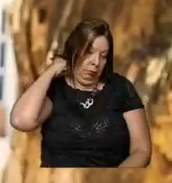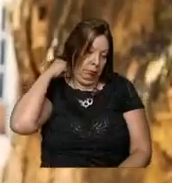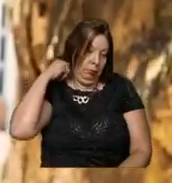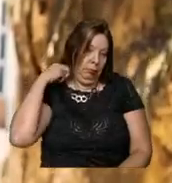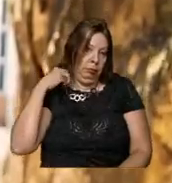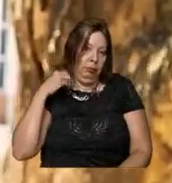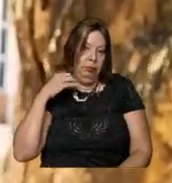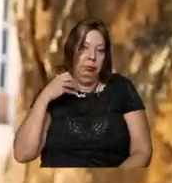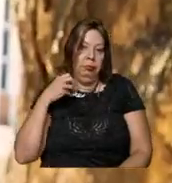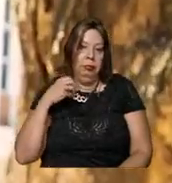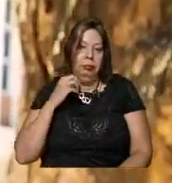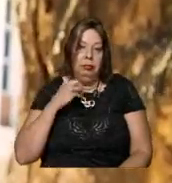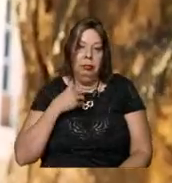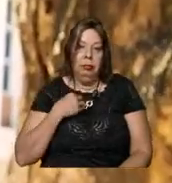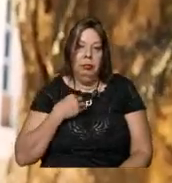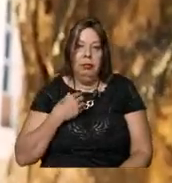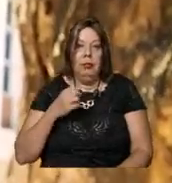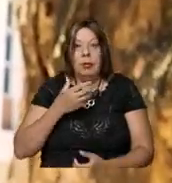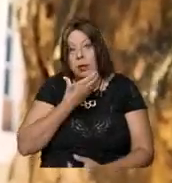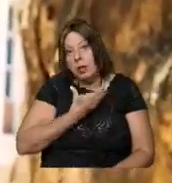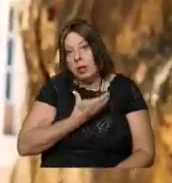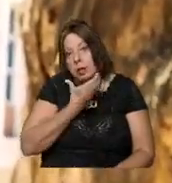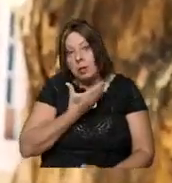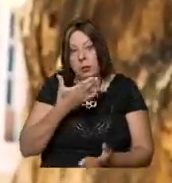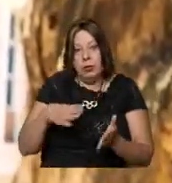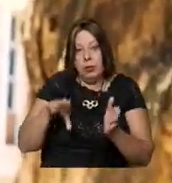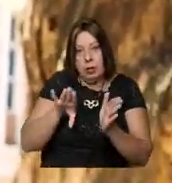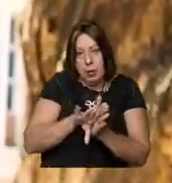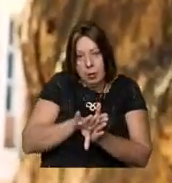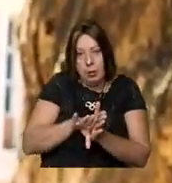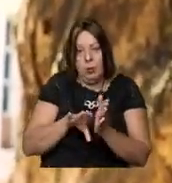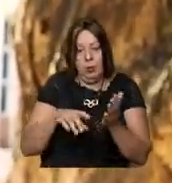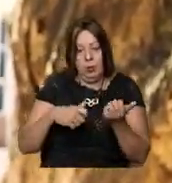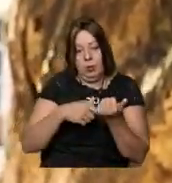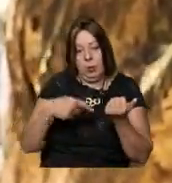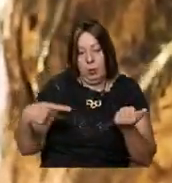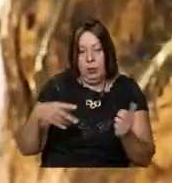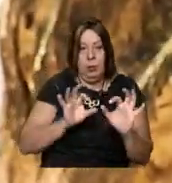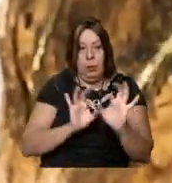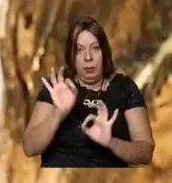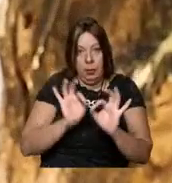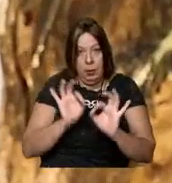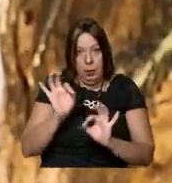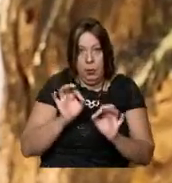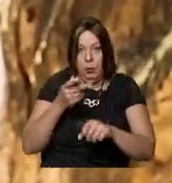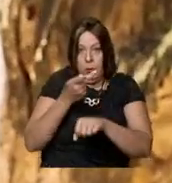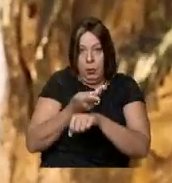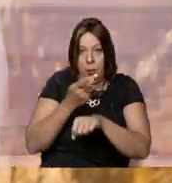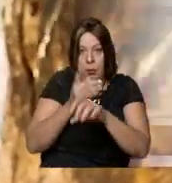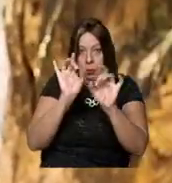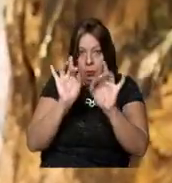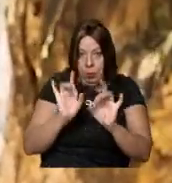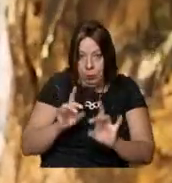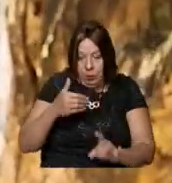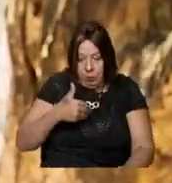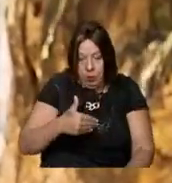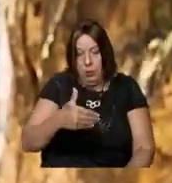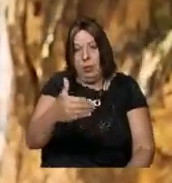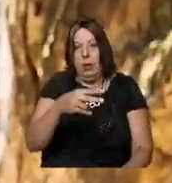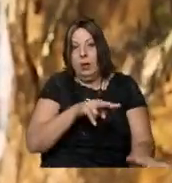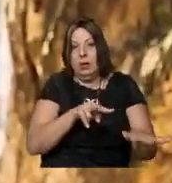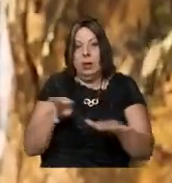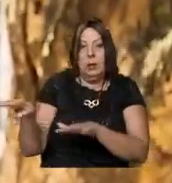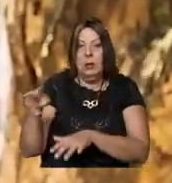Dezembro chegou e o Cajucap já preparou uma premiação especial. Pois é, essa semana o título custa apenas R$